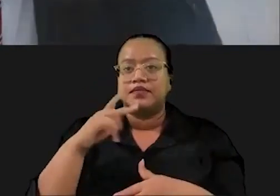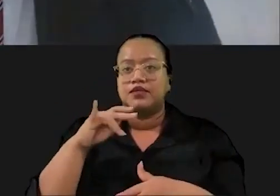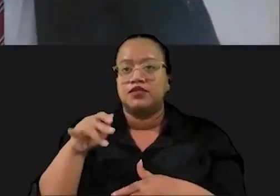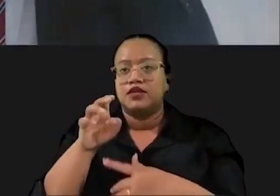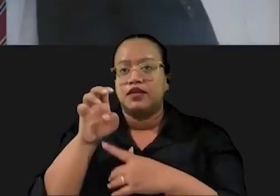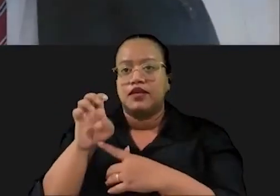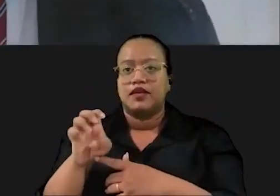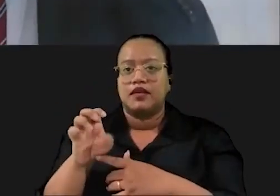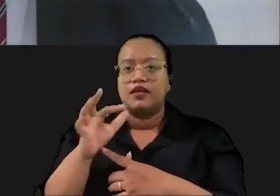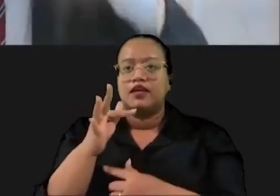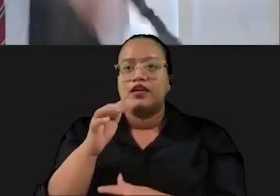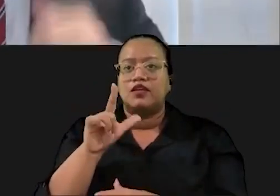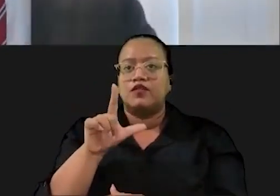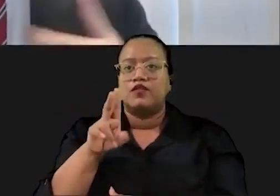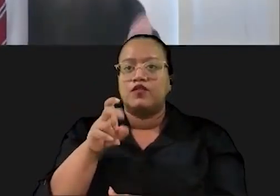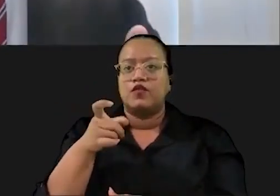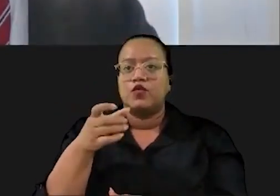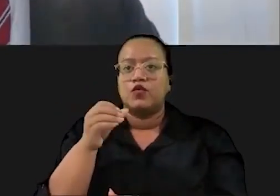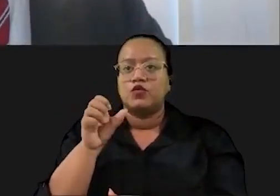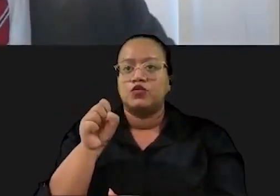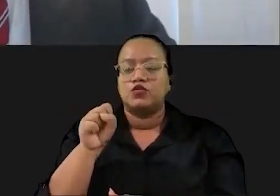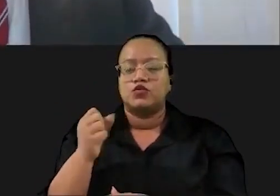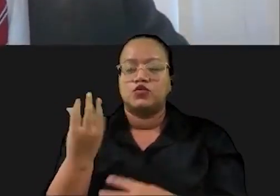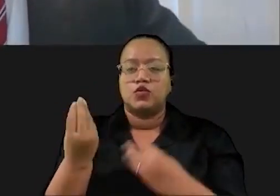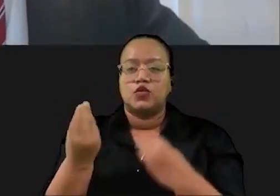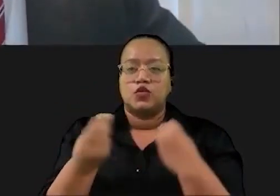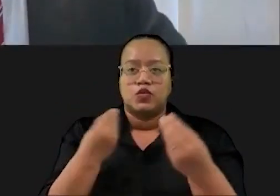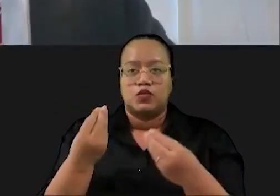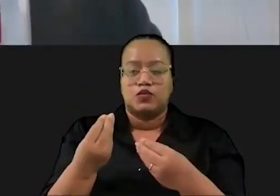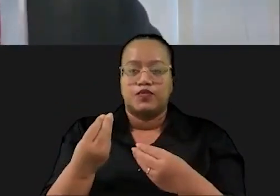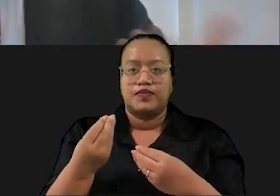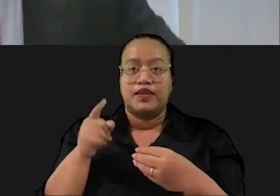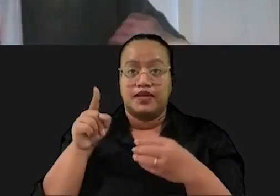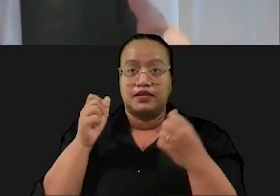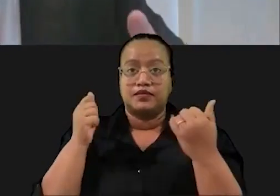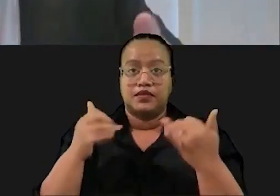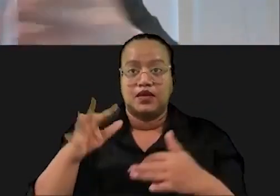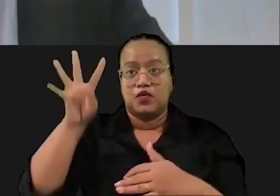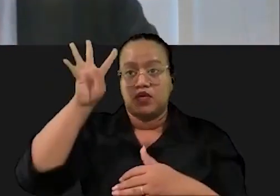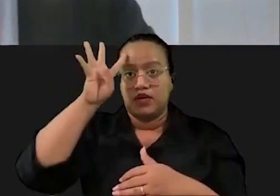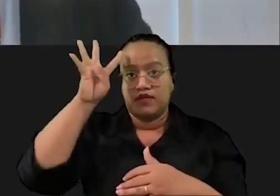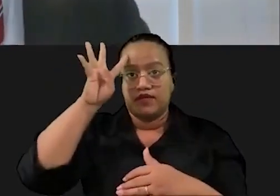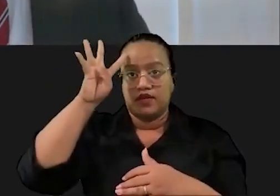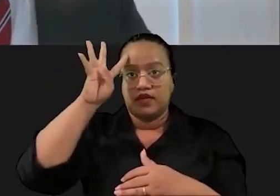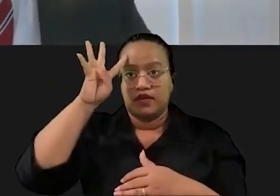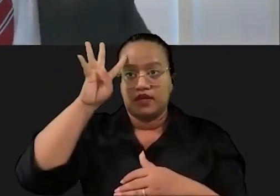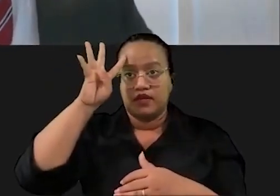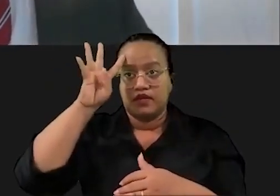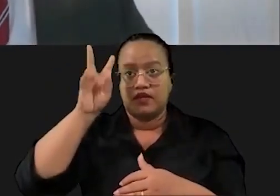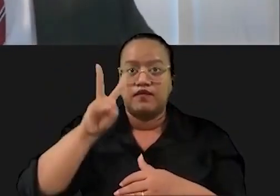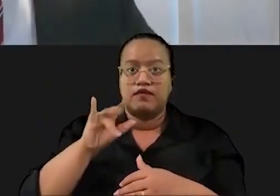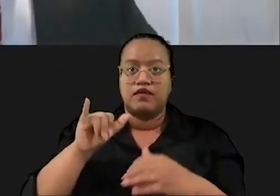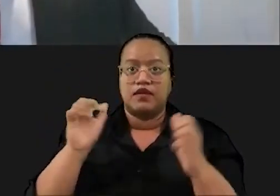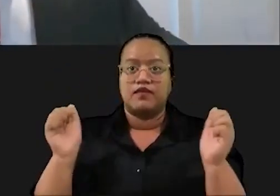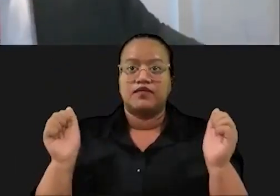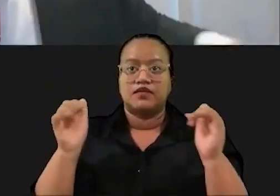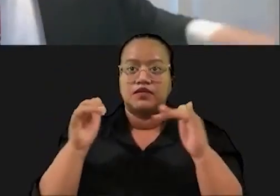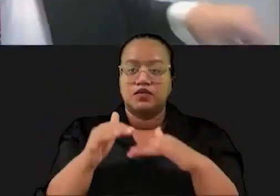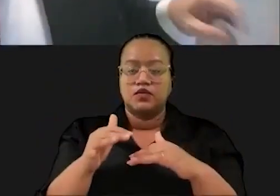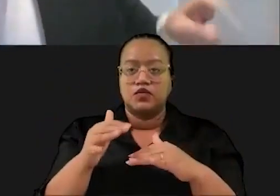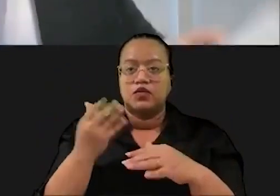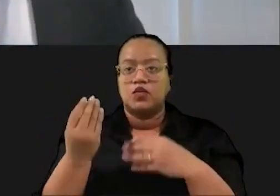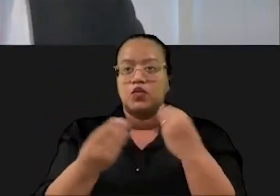já adianto, nós faremos aí um encontro para mostrar um fluxo desse na prática, que é o benefício por incapacidade,